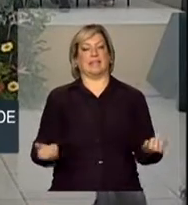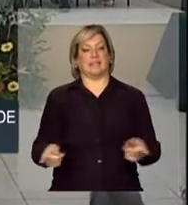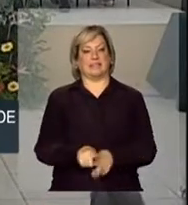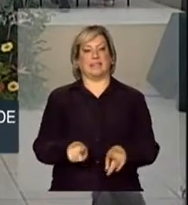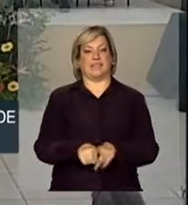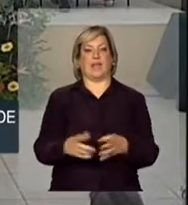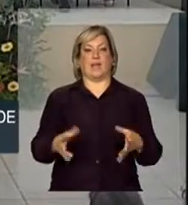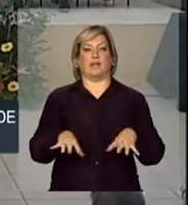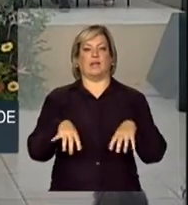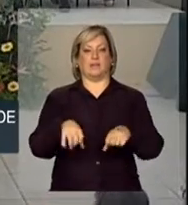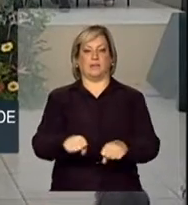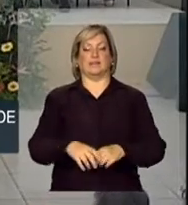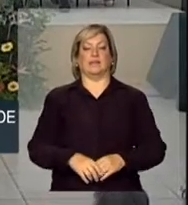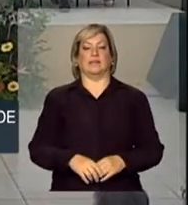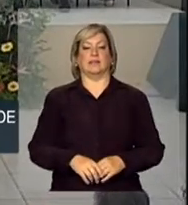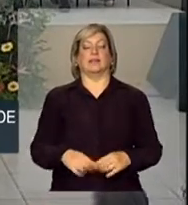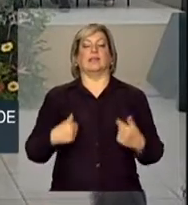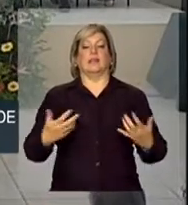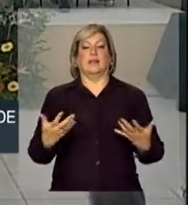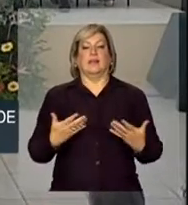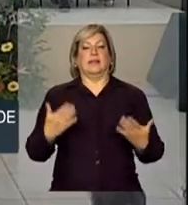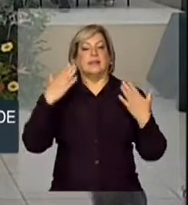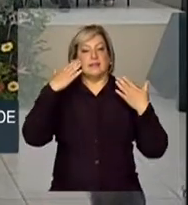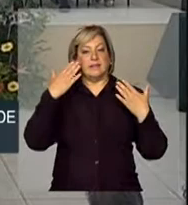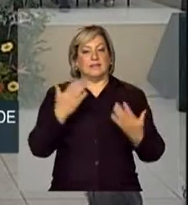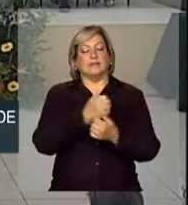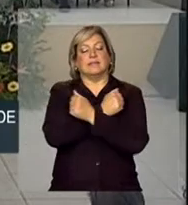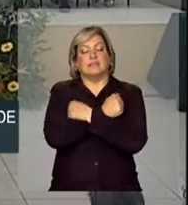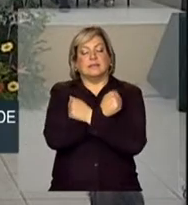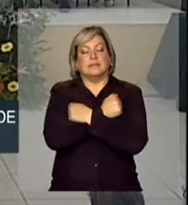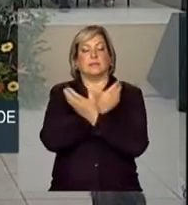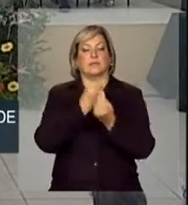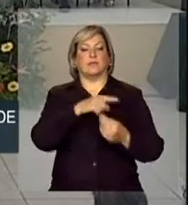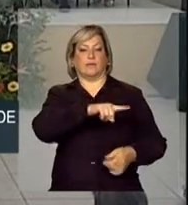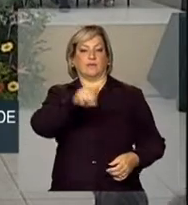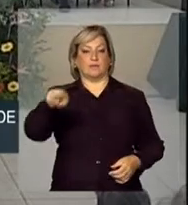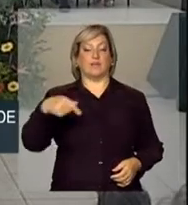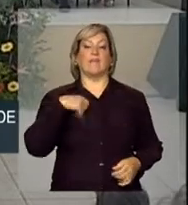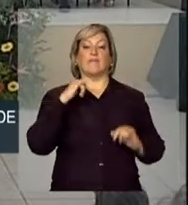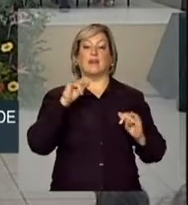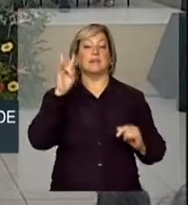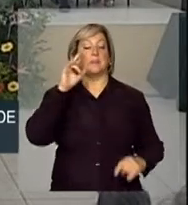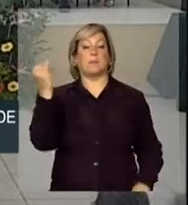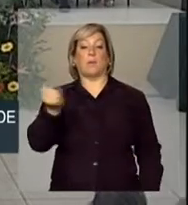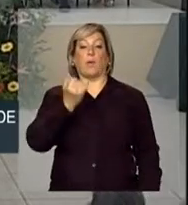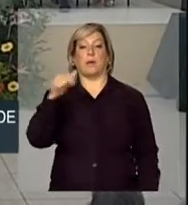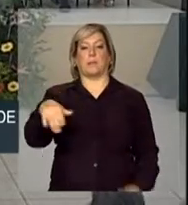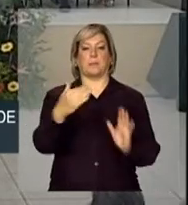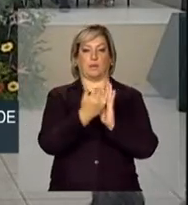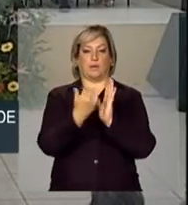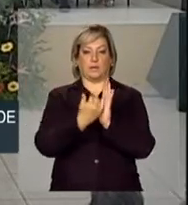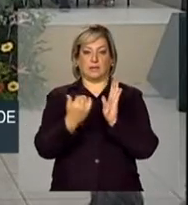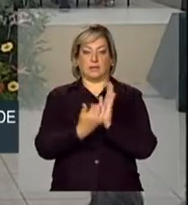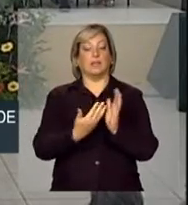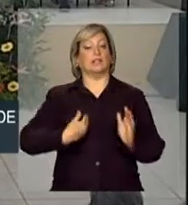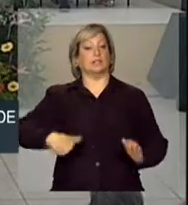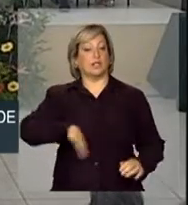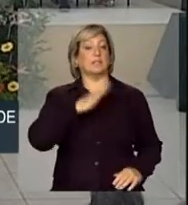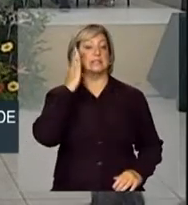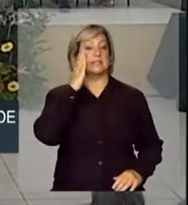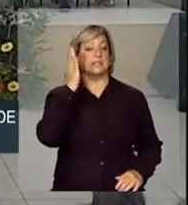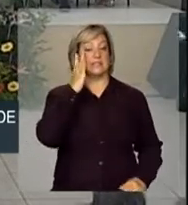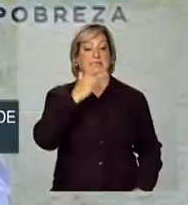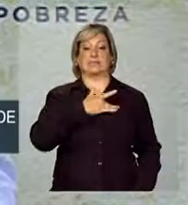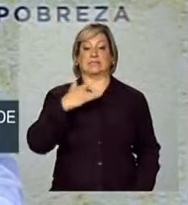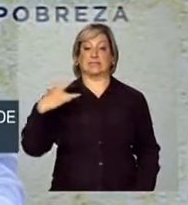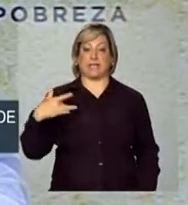também que vai dar um grande abraço e cada um de vocês e falar da importância desse programa A gente sabe que